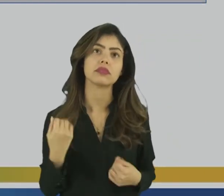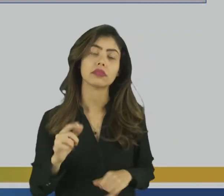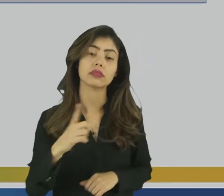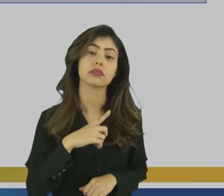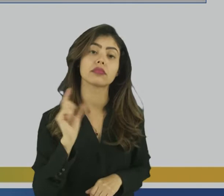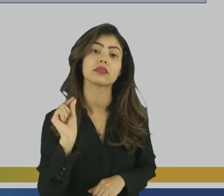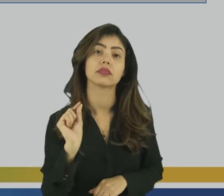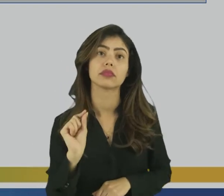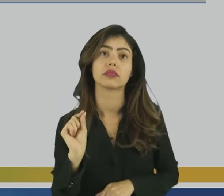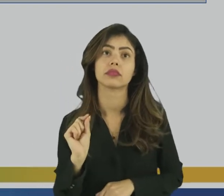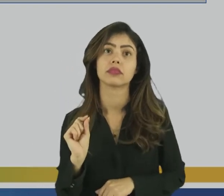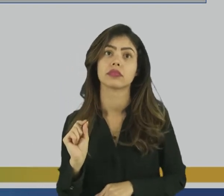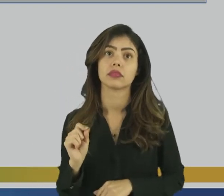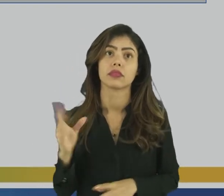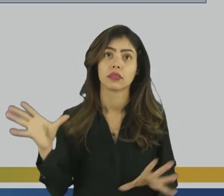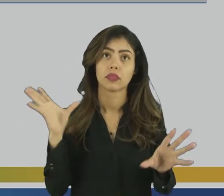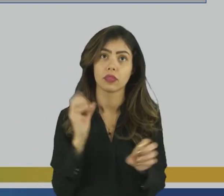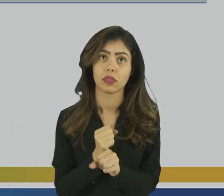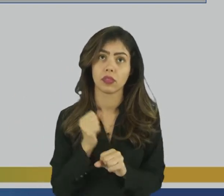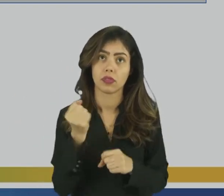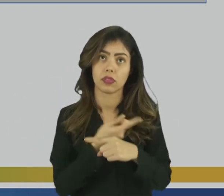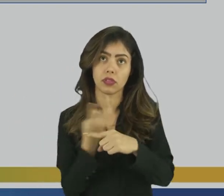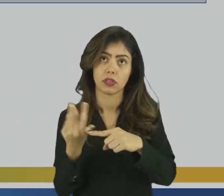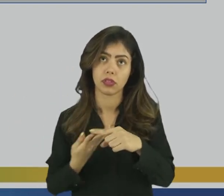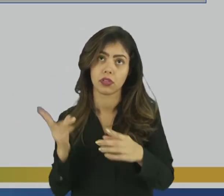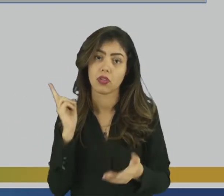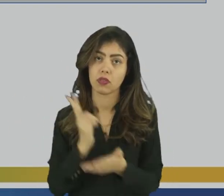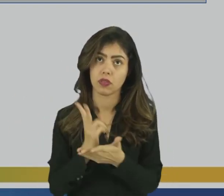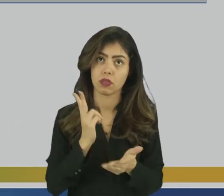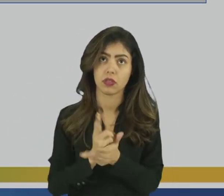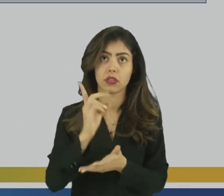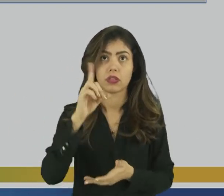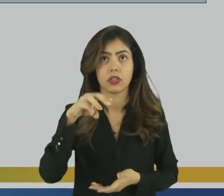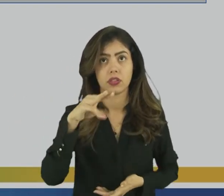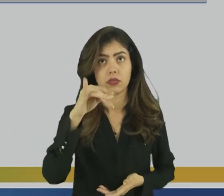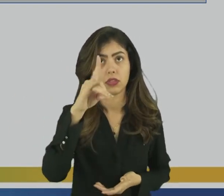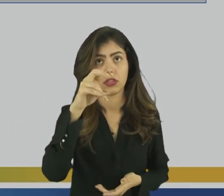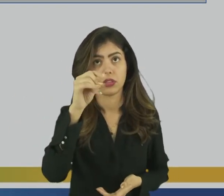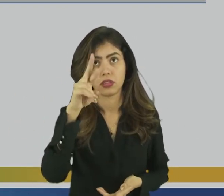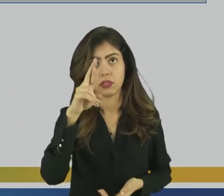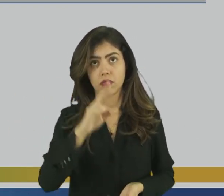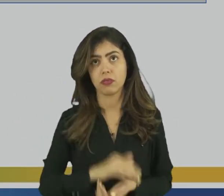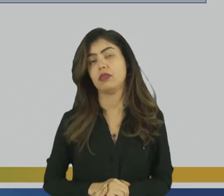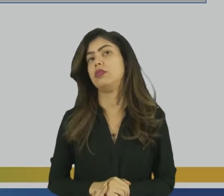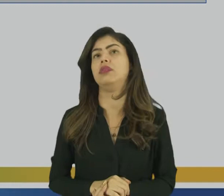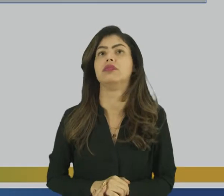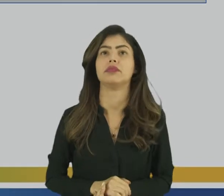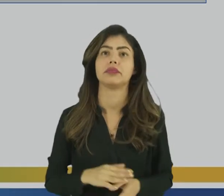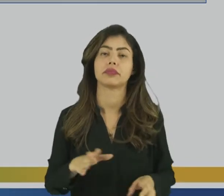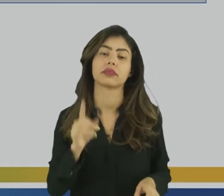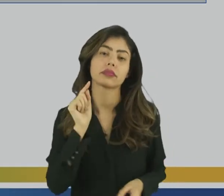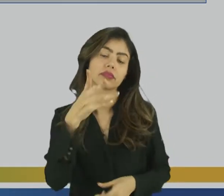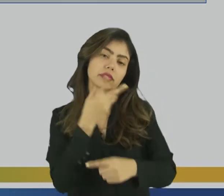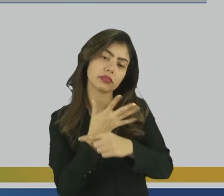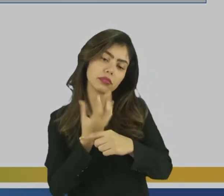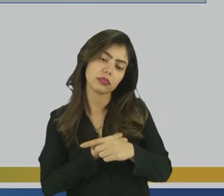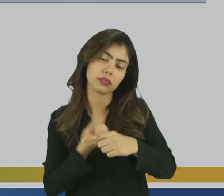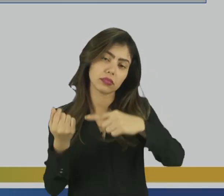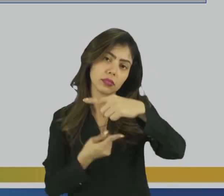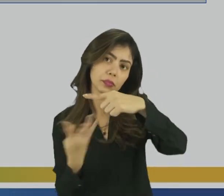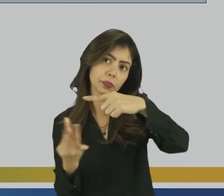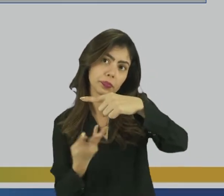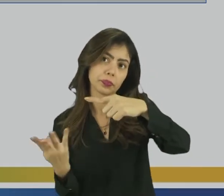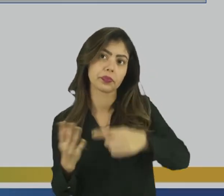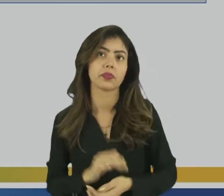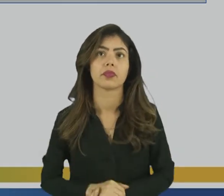quê? Ó? Que para somar frações com o mesmo denominador é o número que fica em